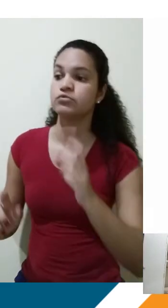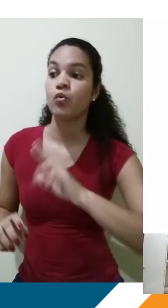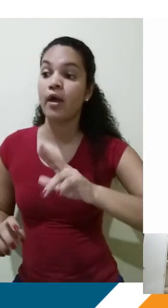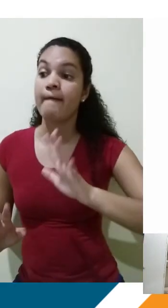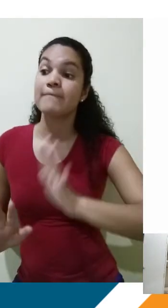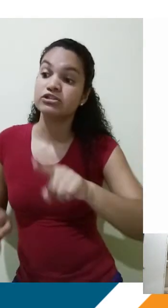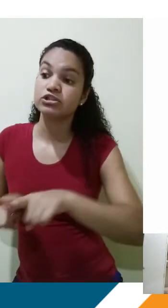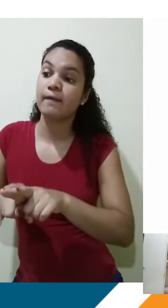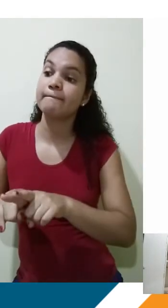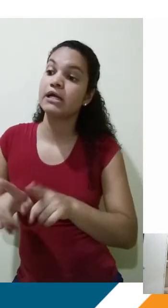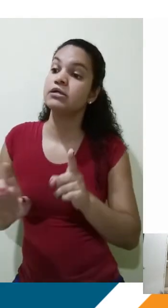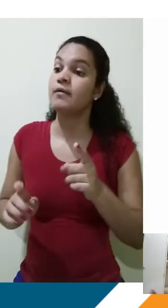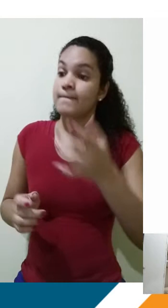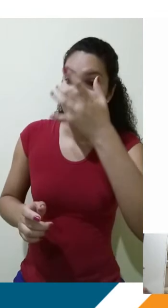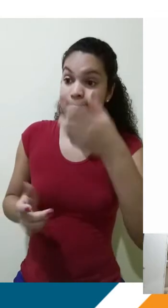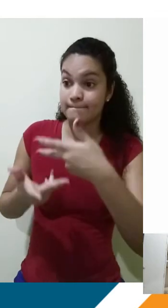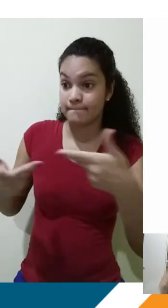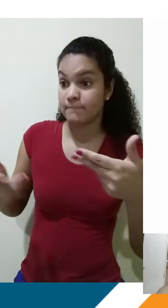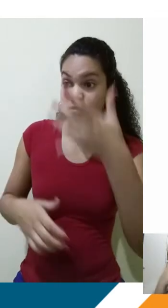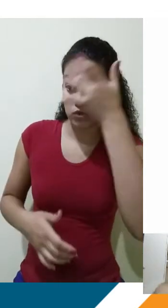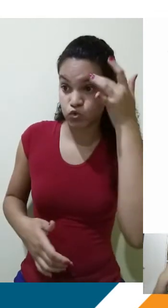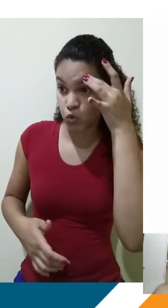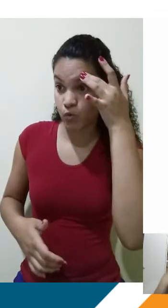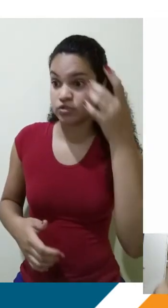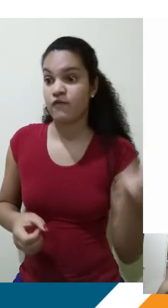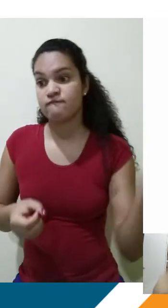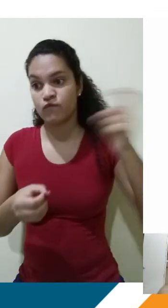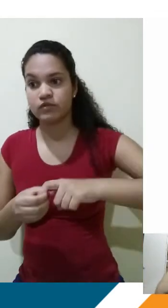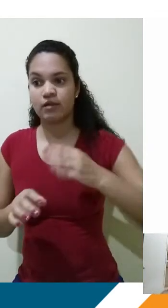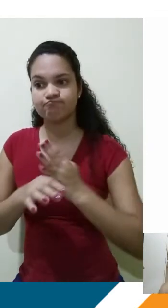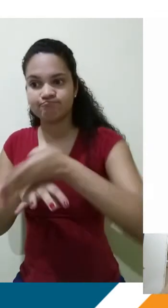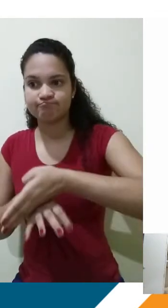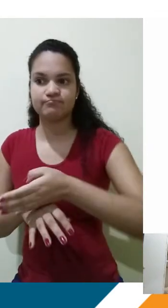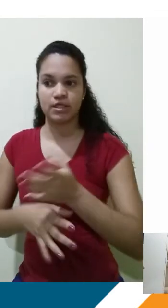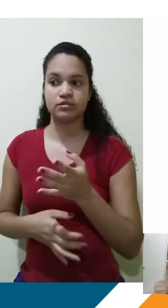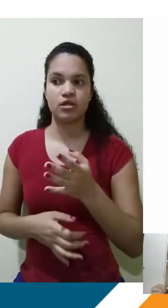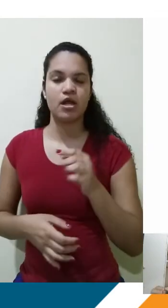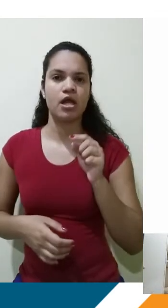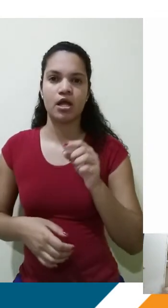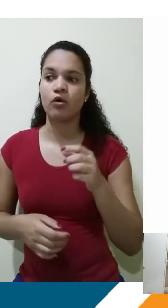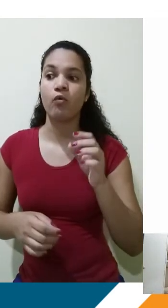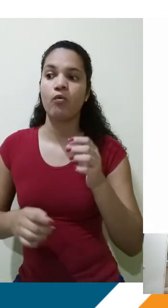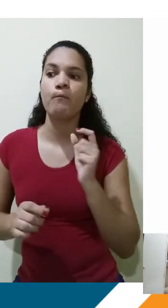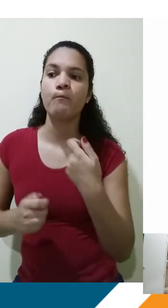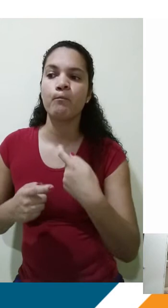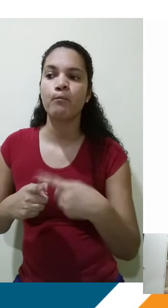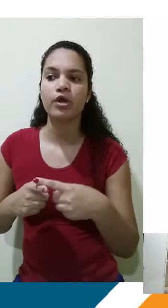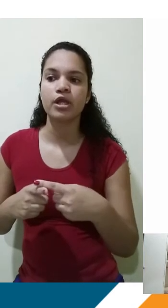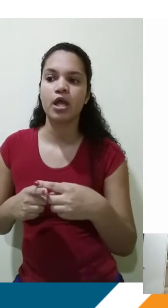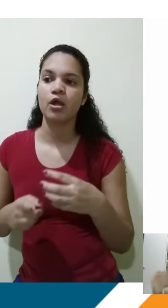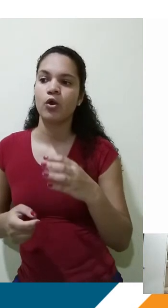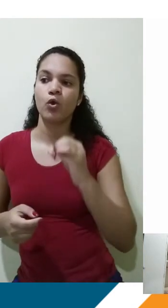E, porque muita gente coloca E, quando quer usar estruturas aditivas entre as frases. E nem sempre a gente precisa usar